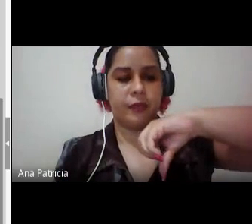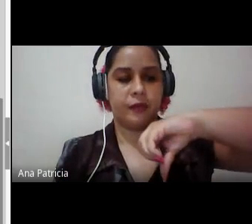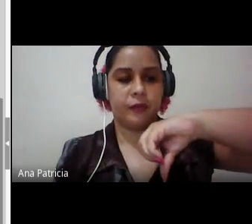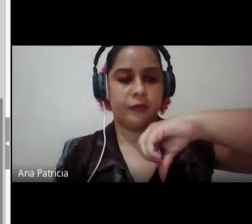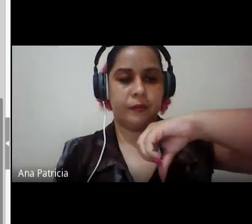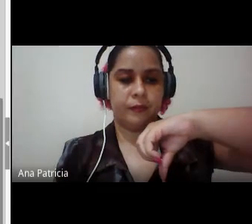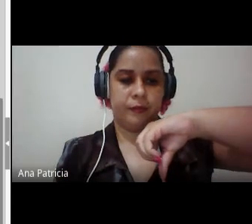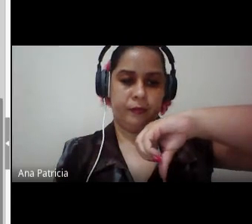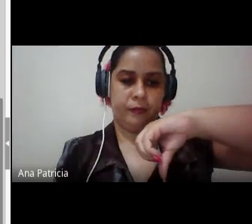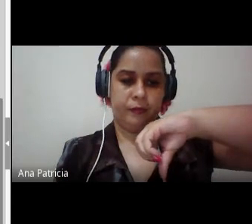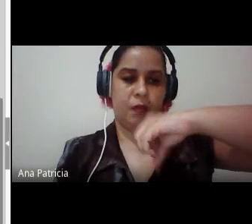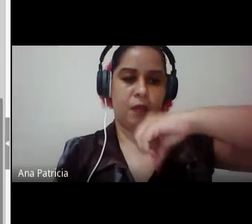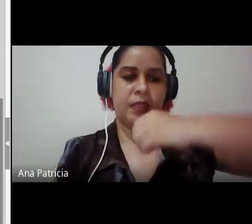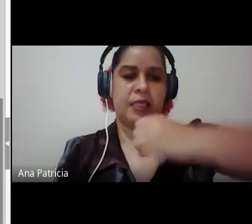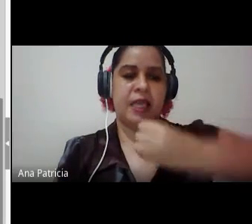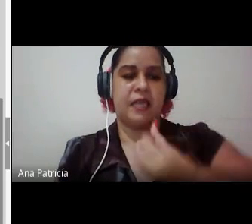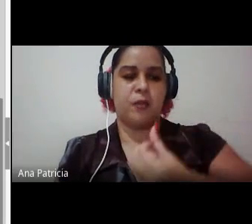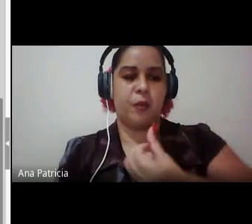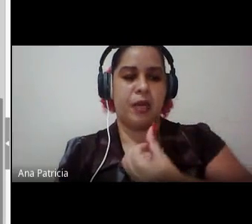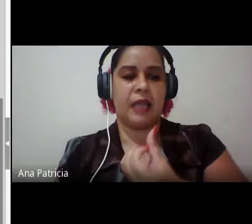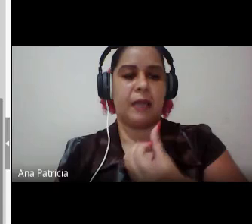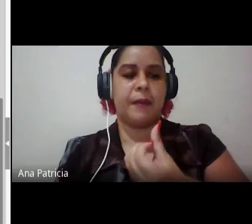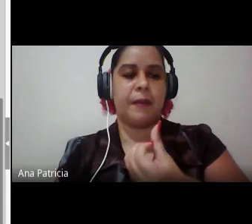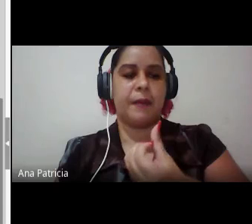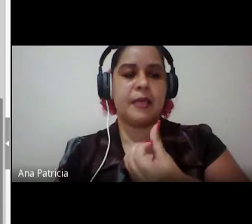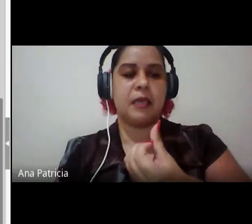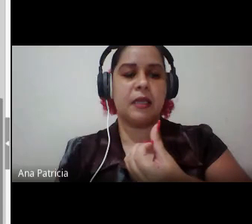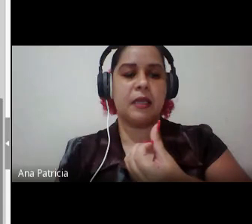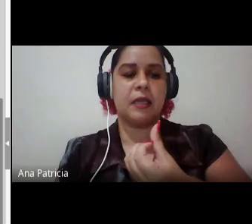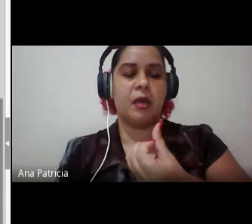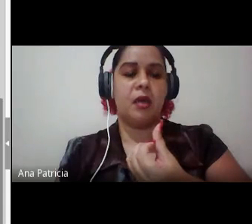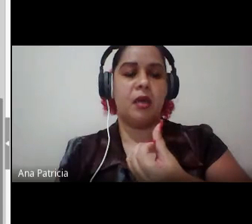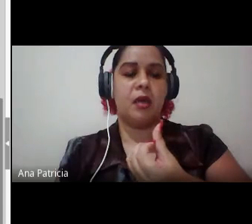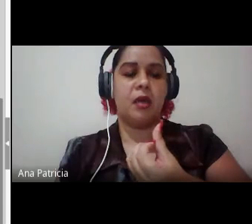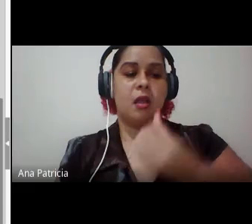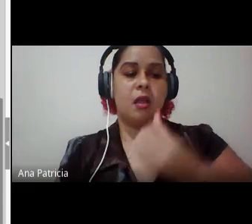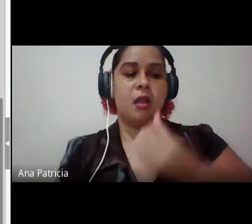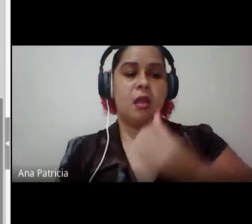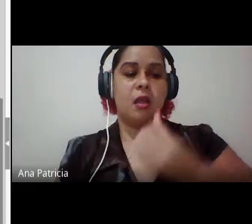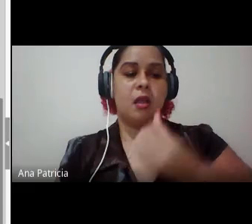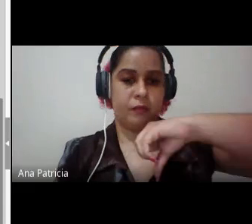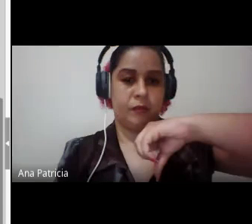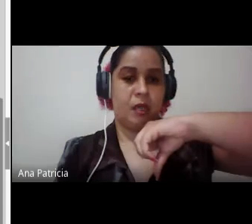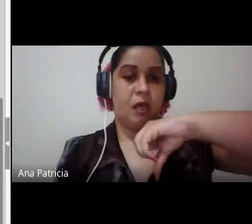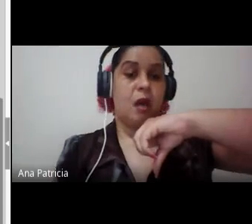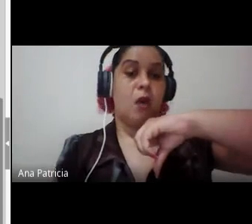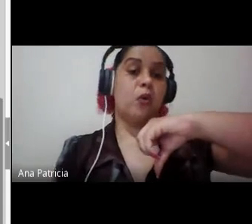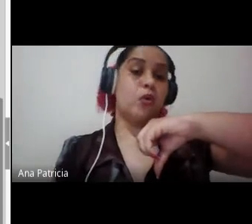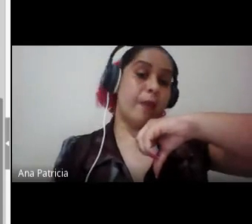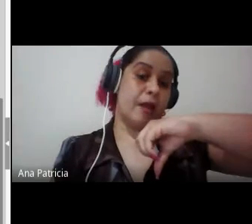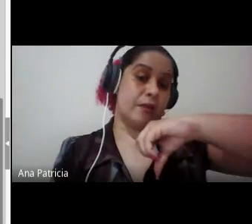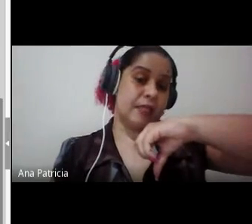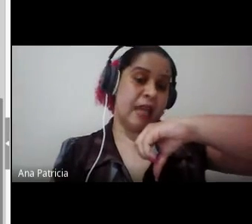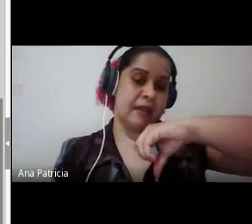9. Então, ó, 6, o polegar está para cima, 9, o polegar está para baixo.